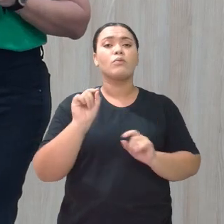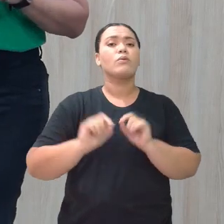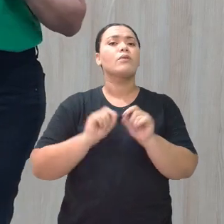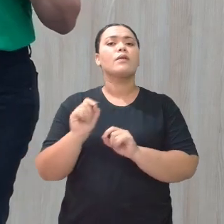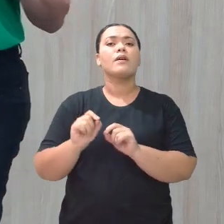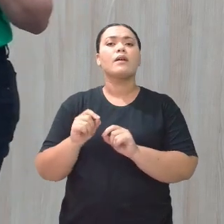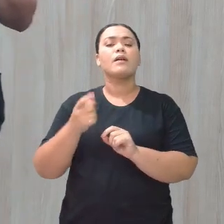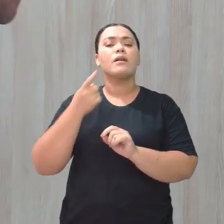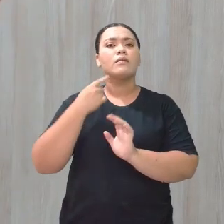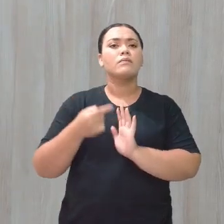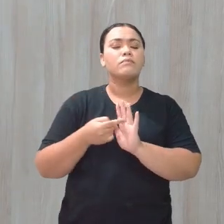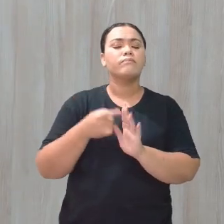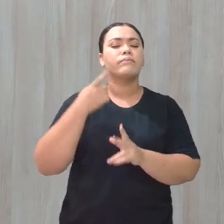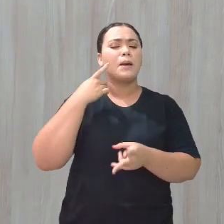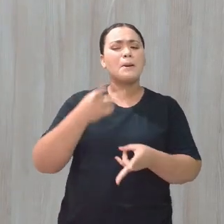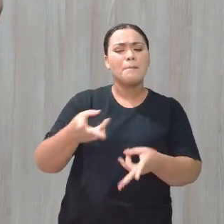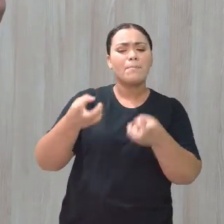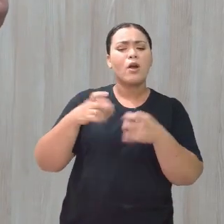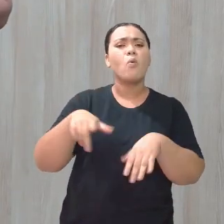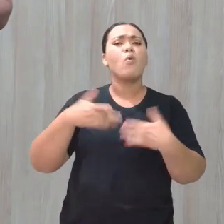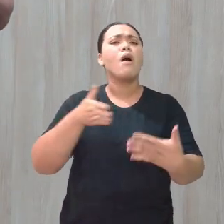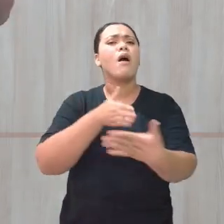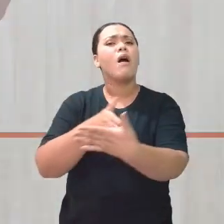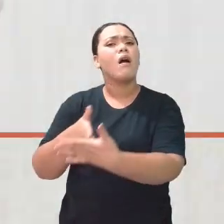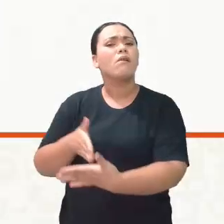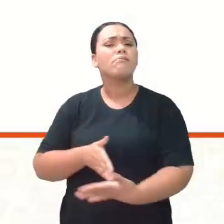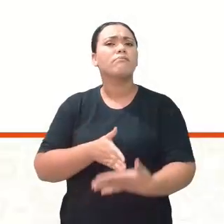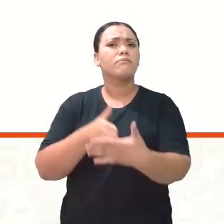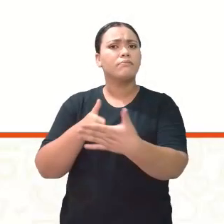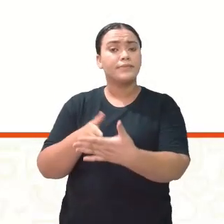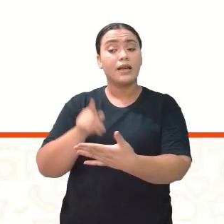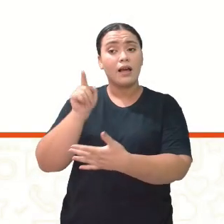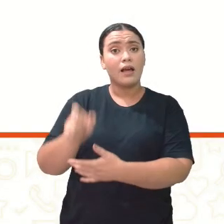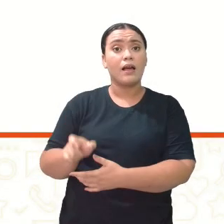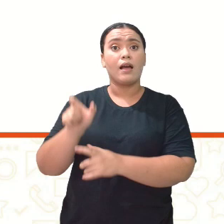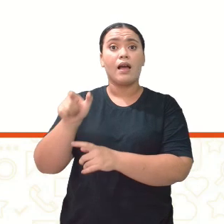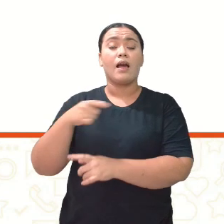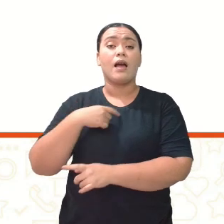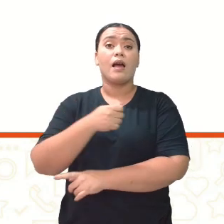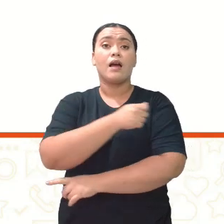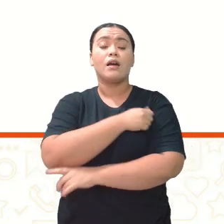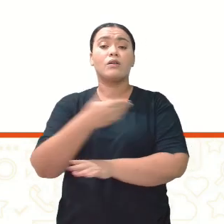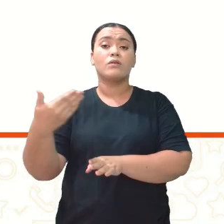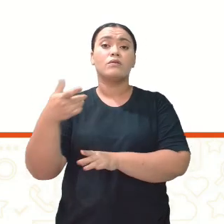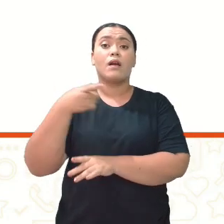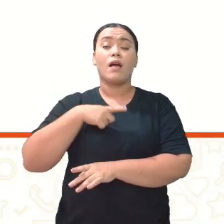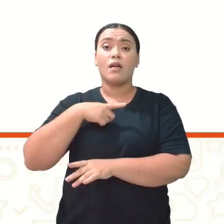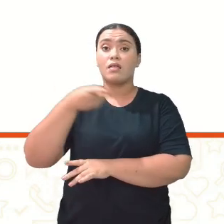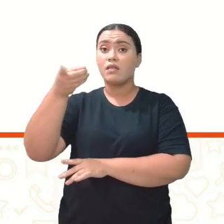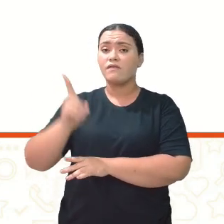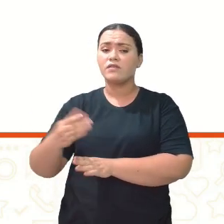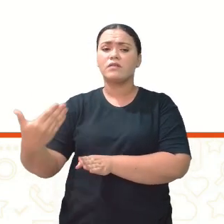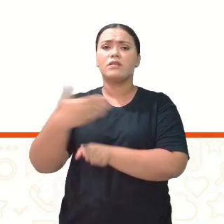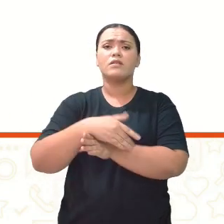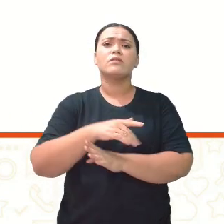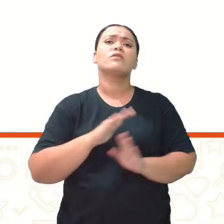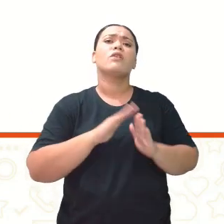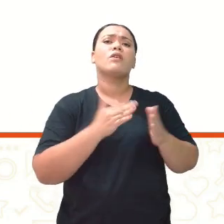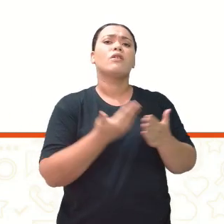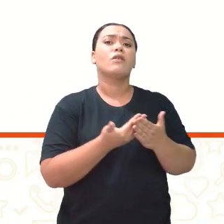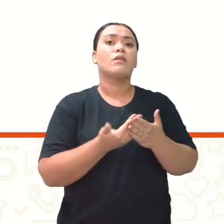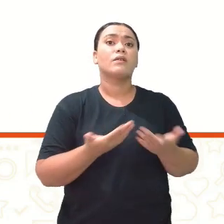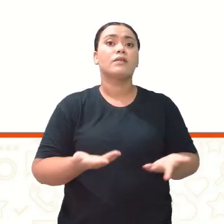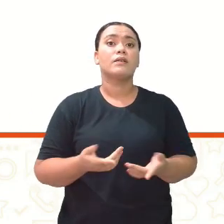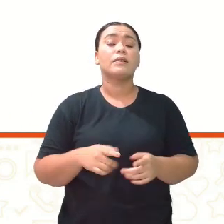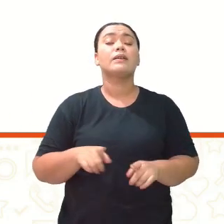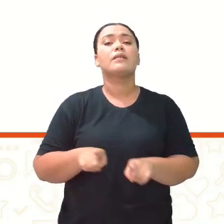para identificar as barreiras que impediam desses estudantes com deficiência chegarem à escola e